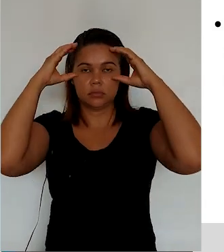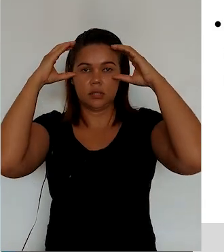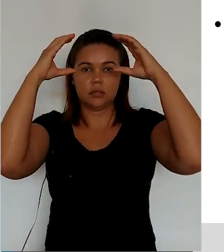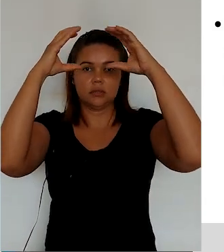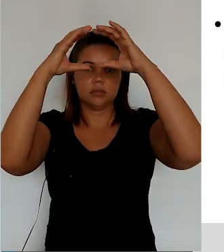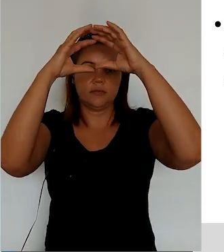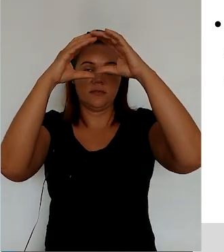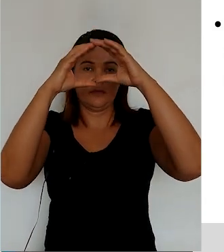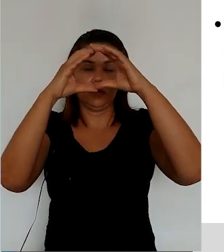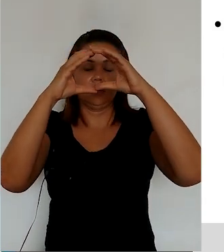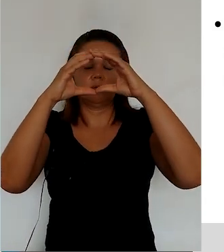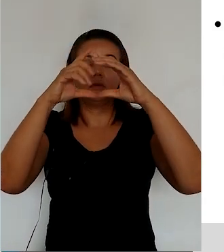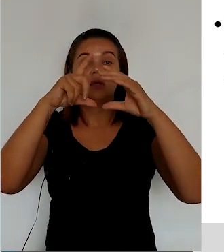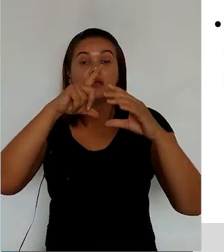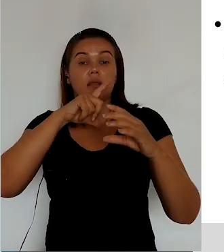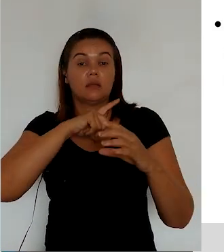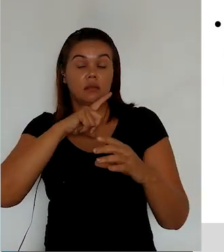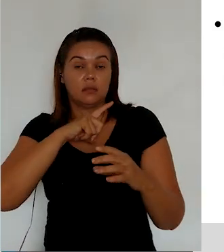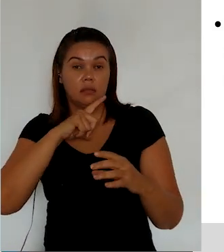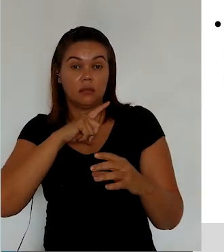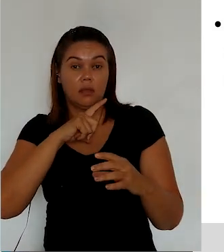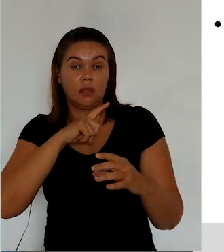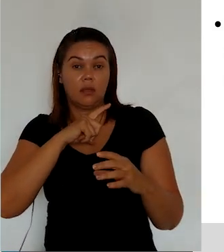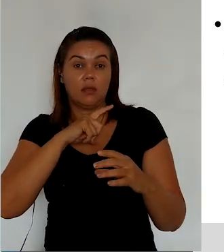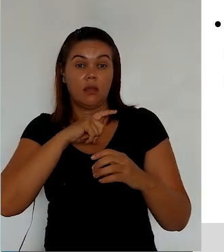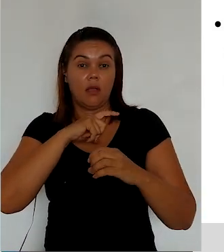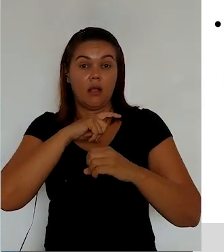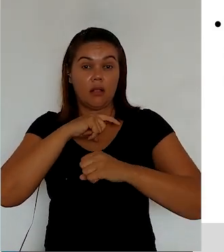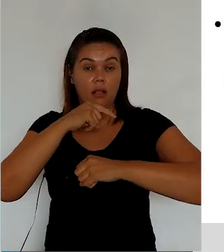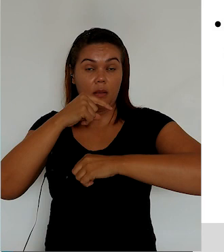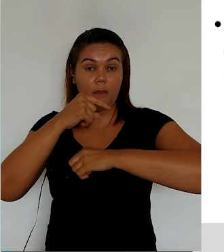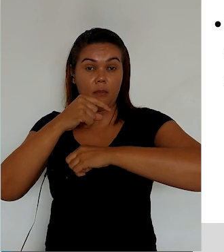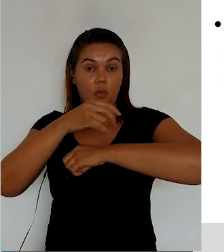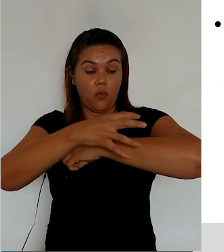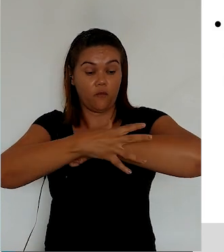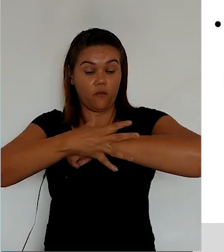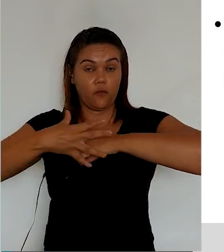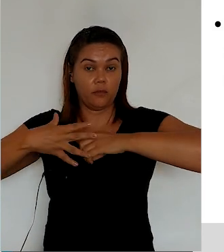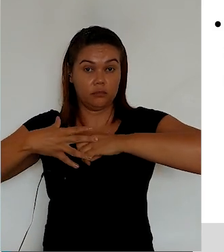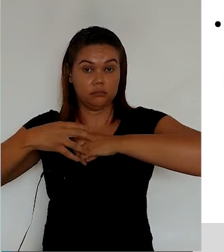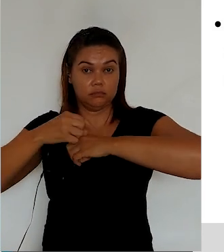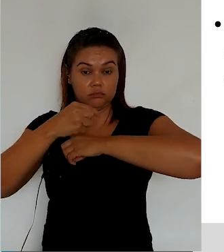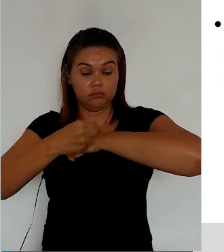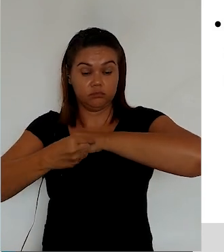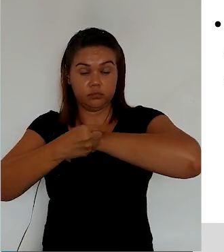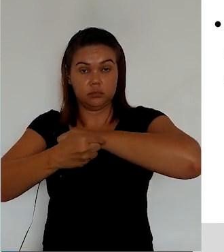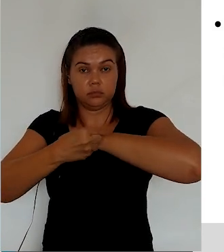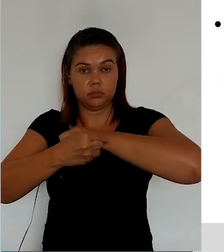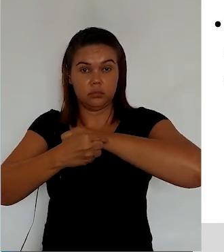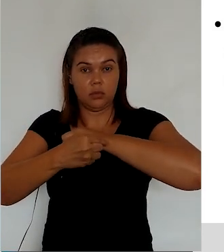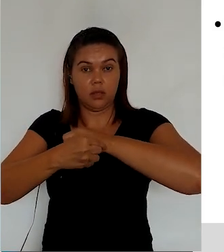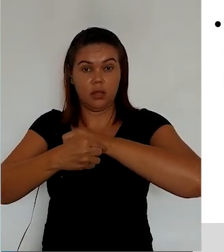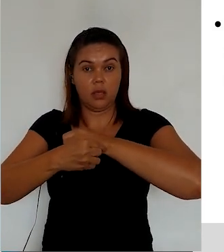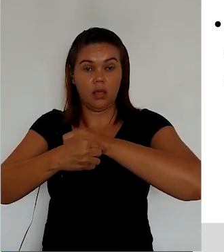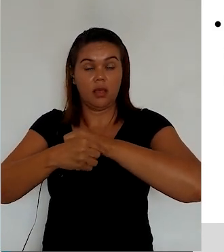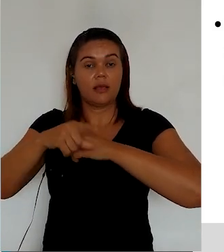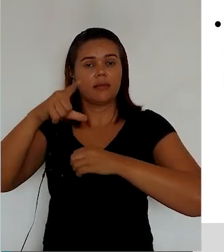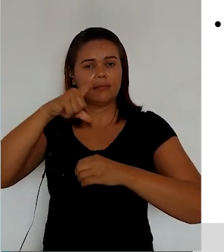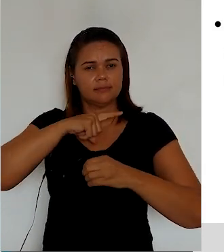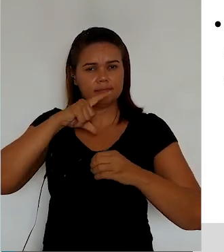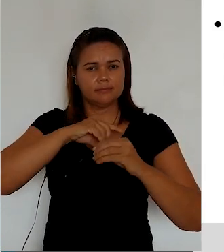Podem ser do tipo fibroso, presente na substância branca,